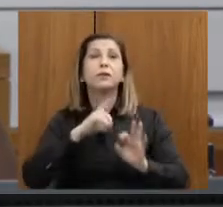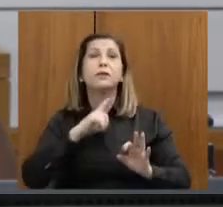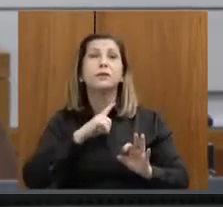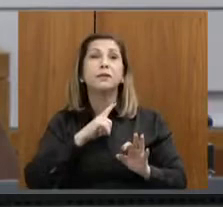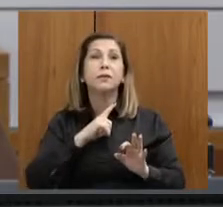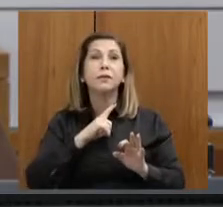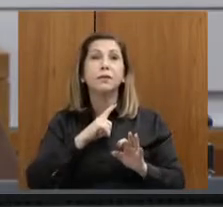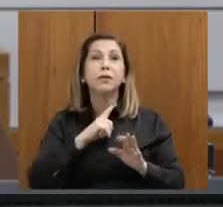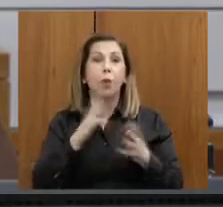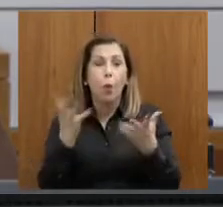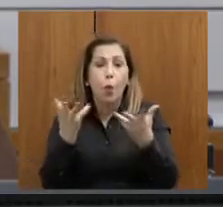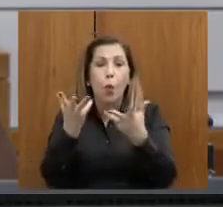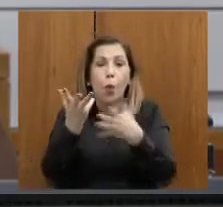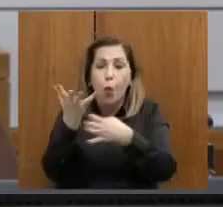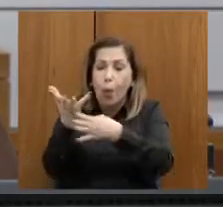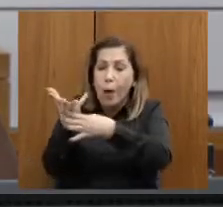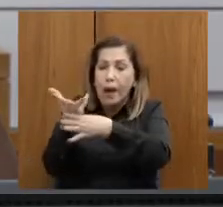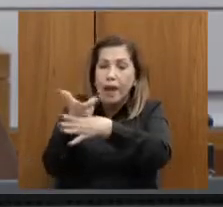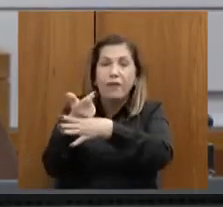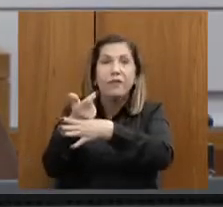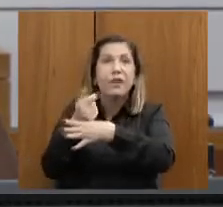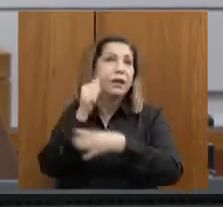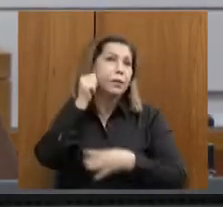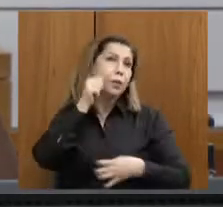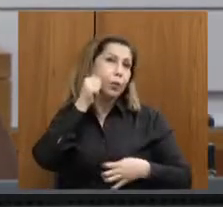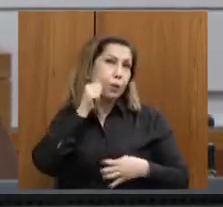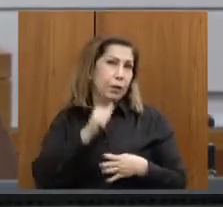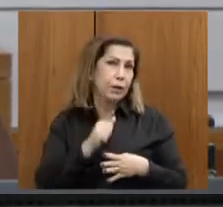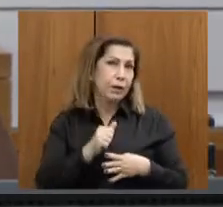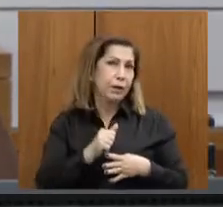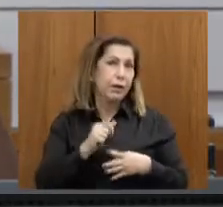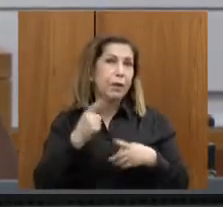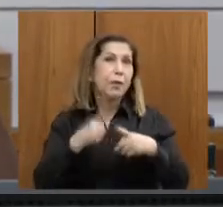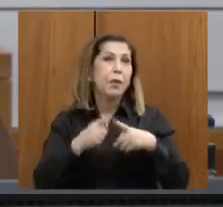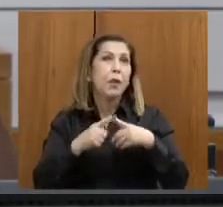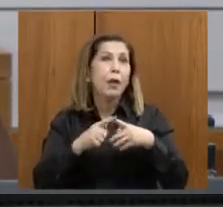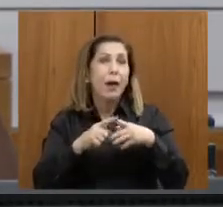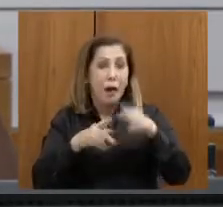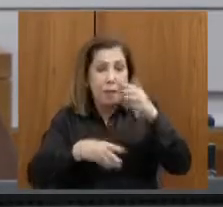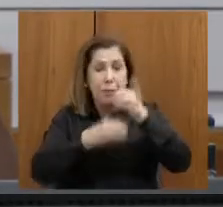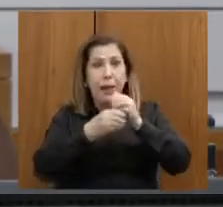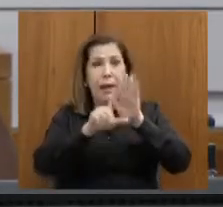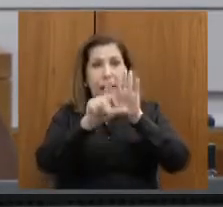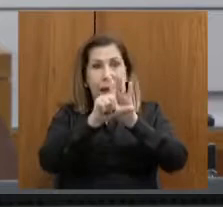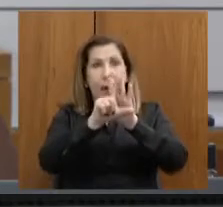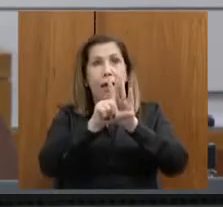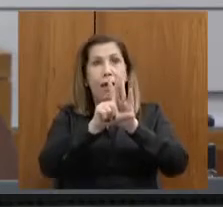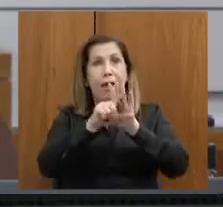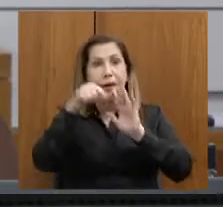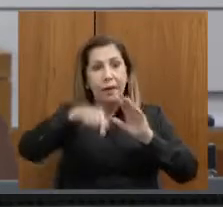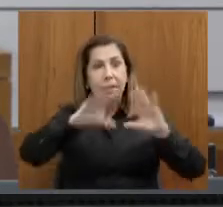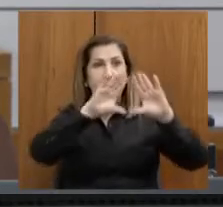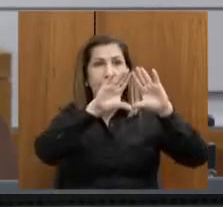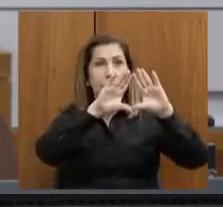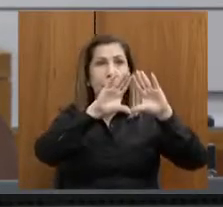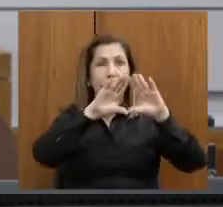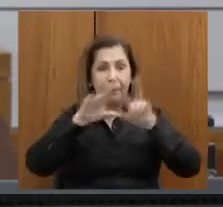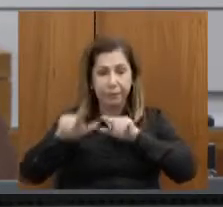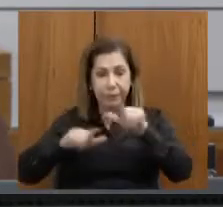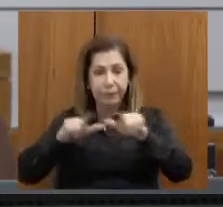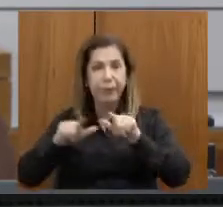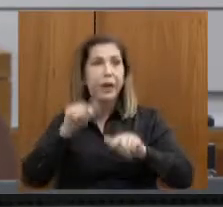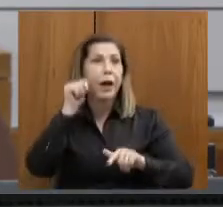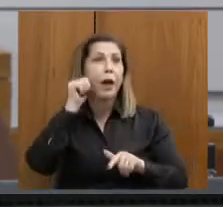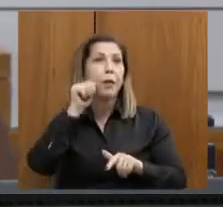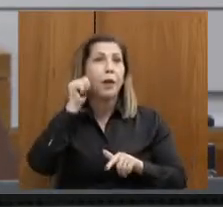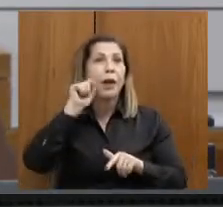do qualifica né do qualifica mulher para que a emenda parlamentar para trabalhar também tá